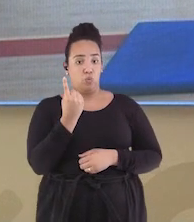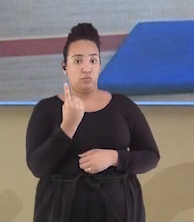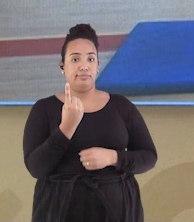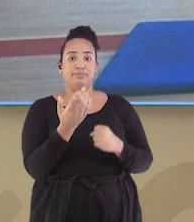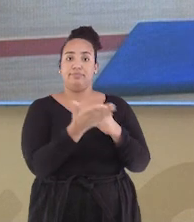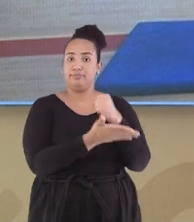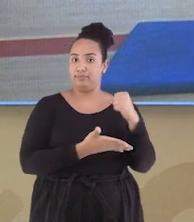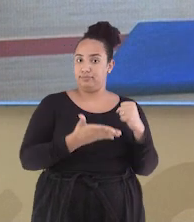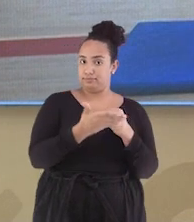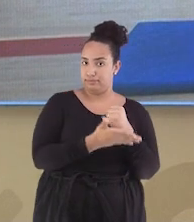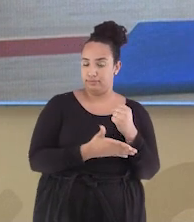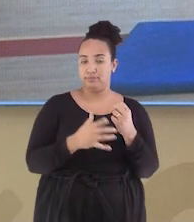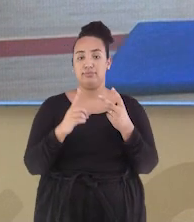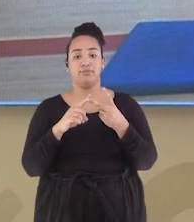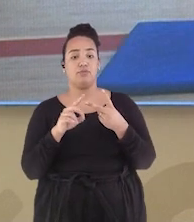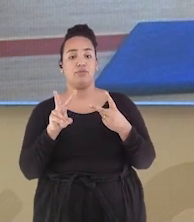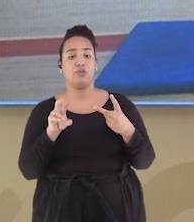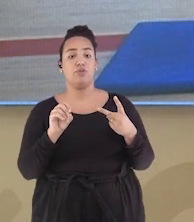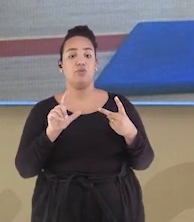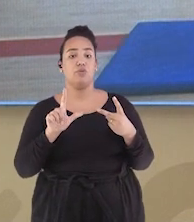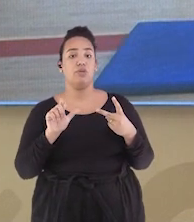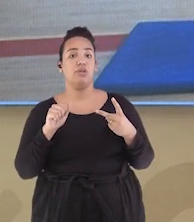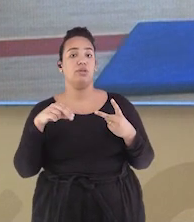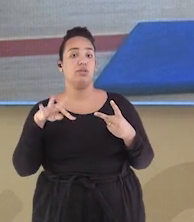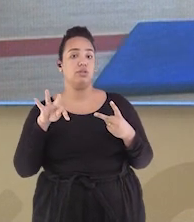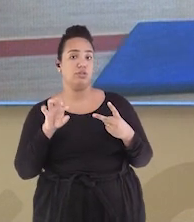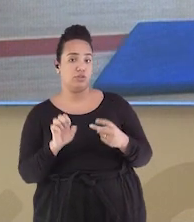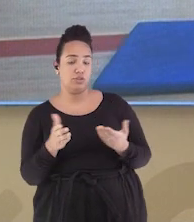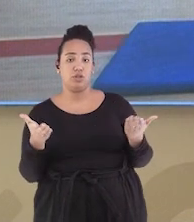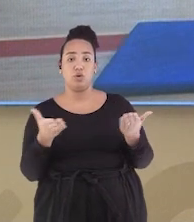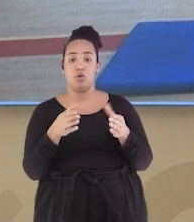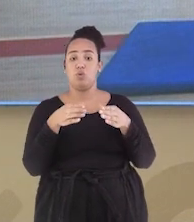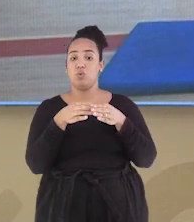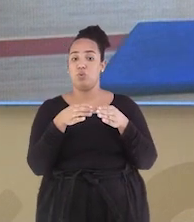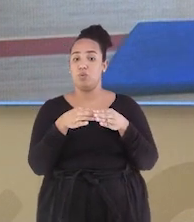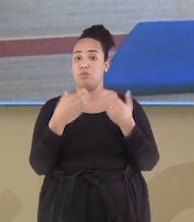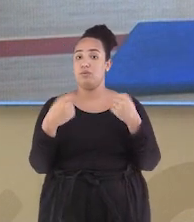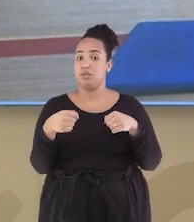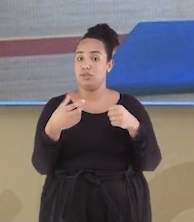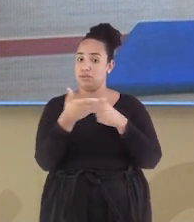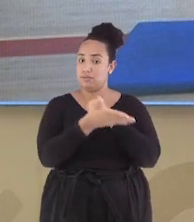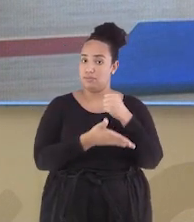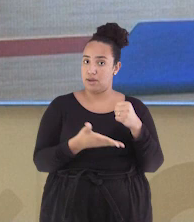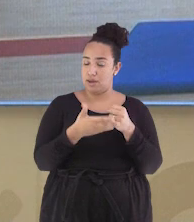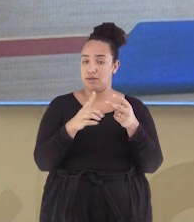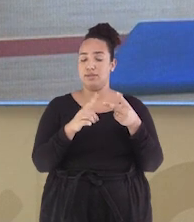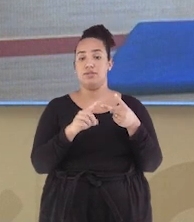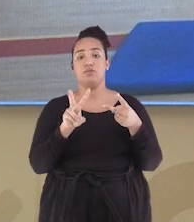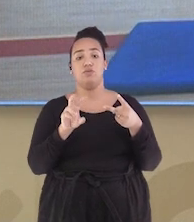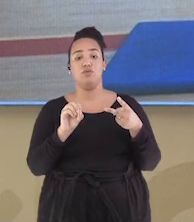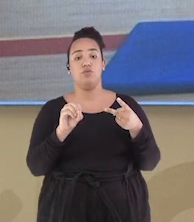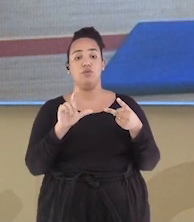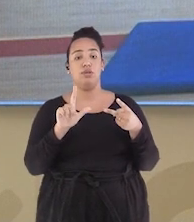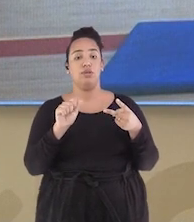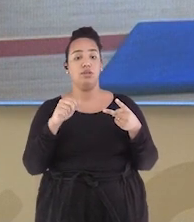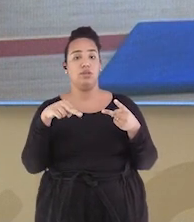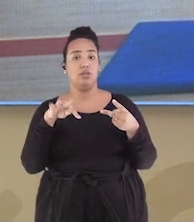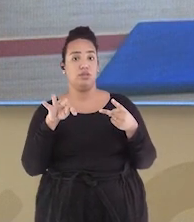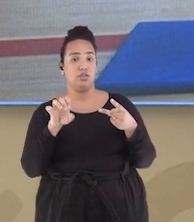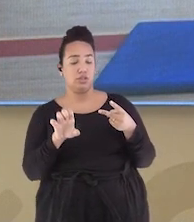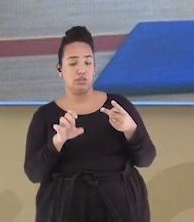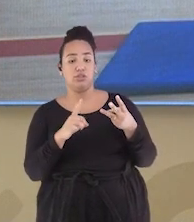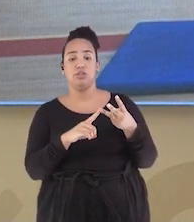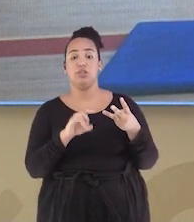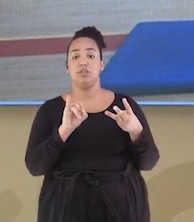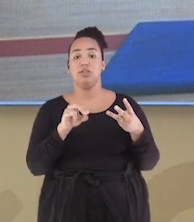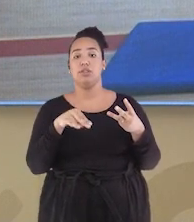base e o outro é o volante. Já nos grupos, a presença de um base, um volante e intermediário. A base